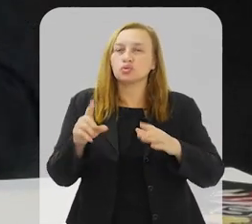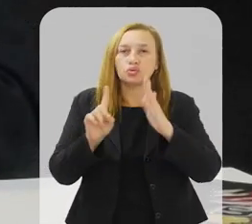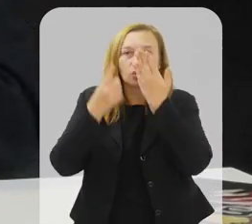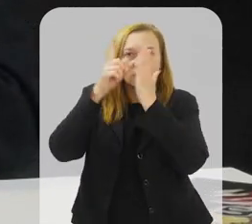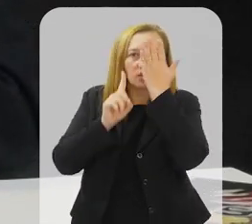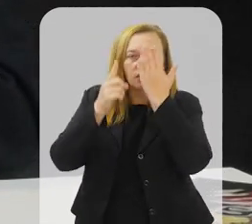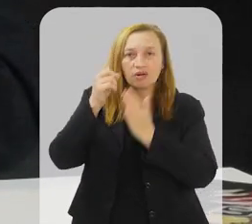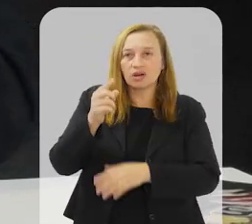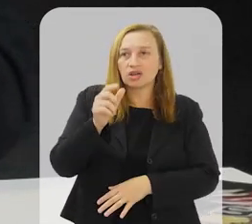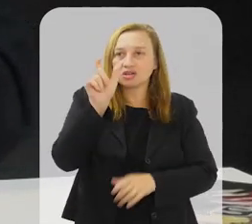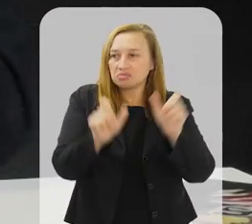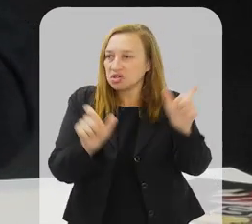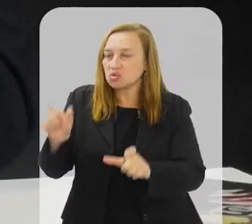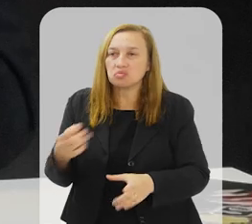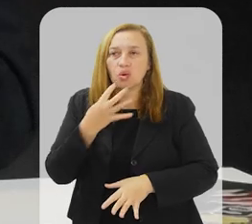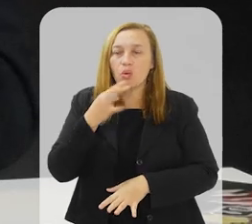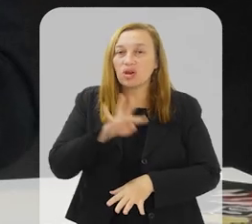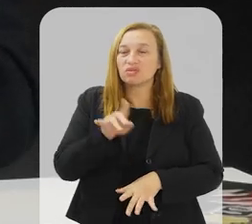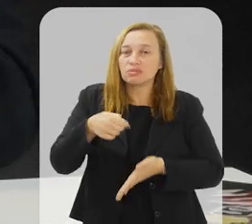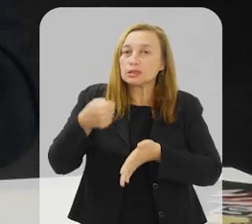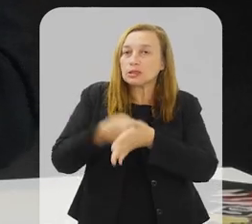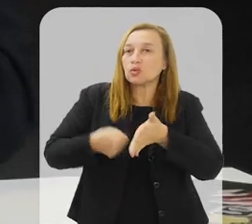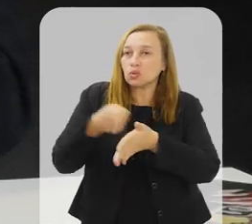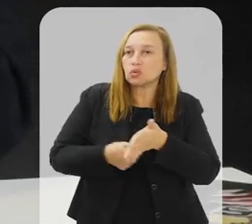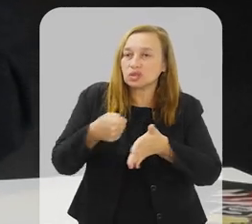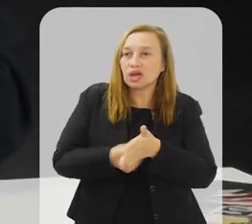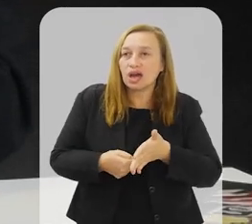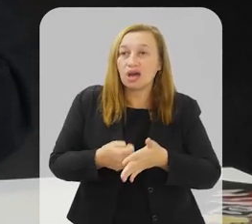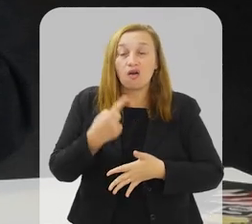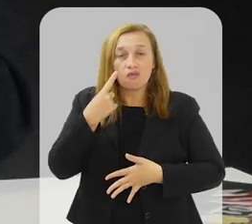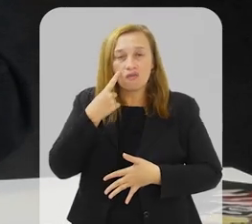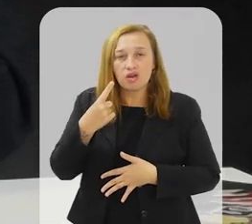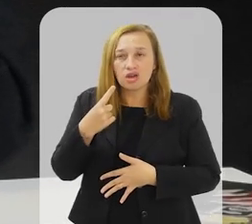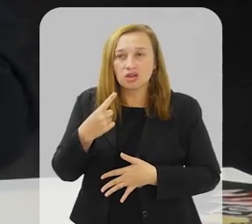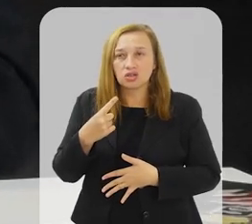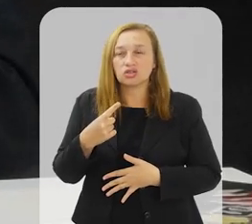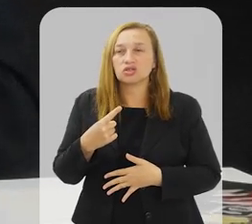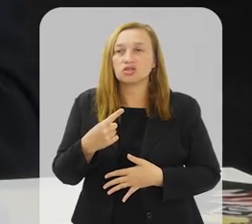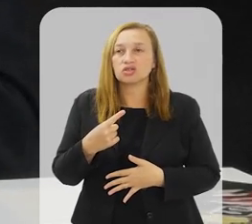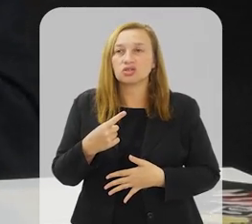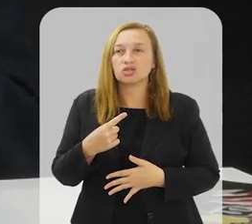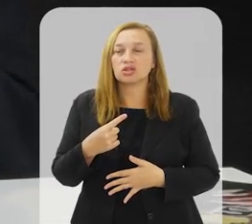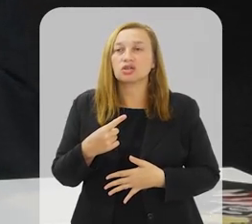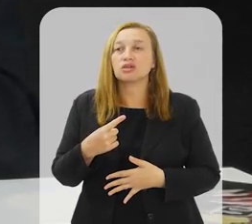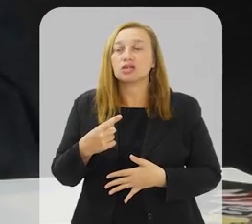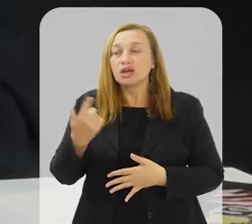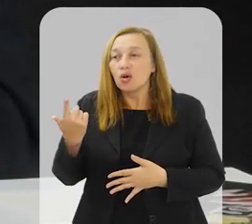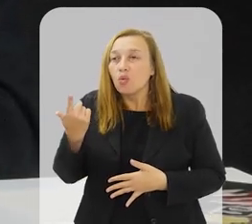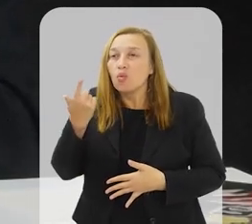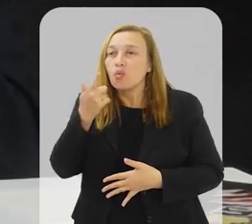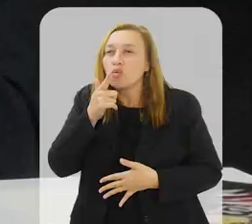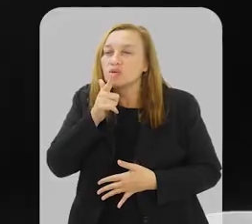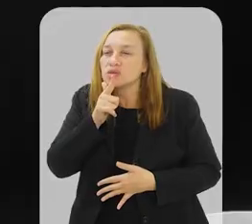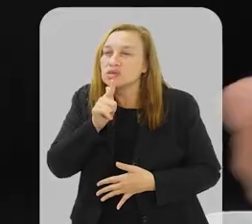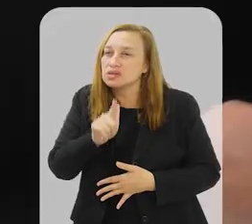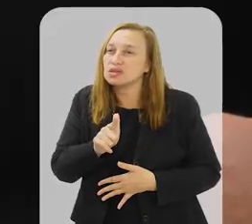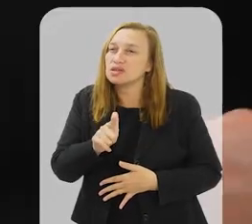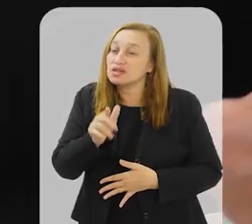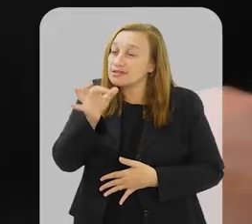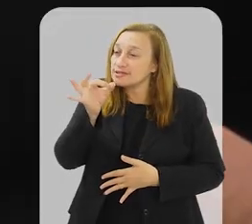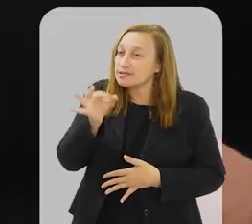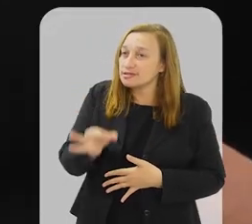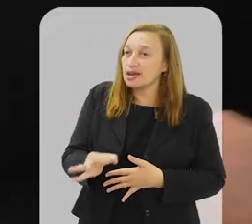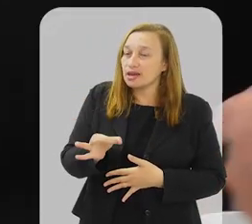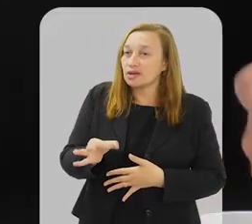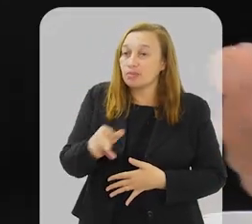bastidores do carnaval que as pessoas desconhecem e você tem que brigar mesmo que secretamente e acertar no no